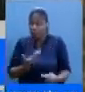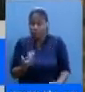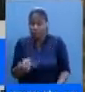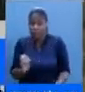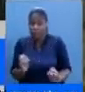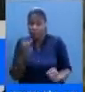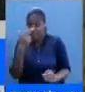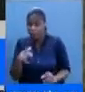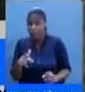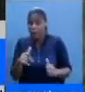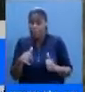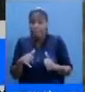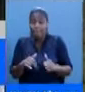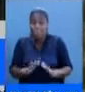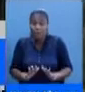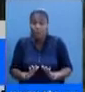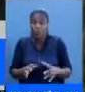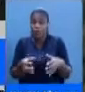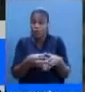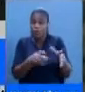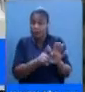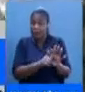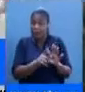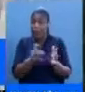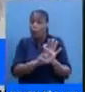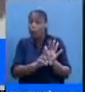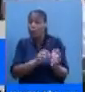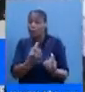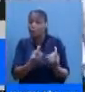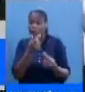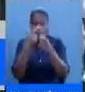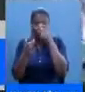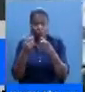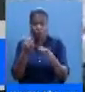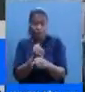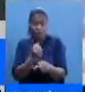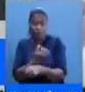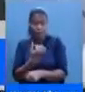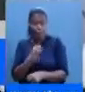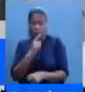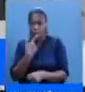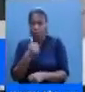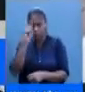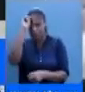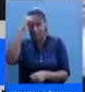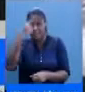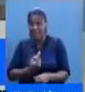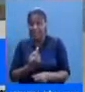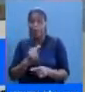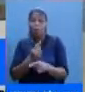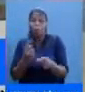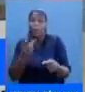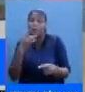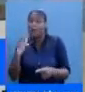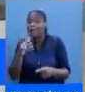não ter direito à pensão. Portanto, as convenções destinam-se a regular todos esses aspectos, destinam-se a que os trabalhadores não sejam prejudicados pelo facto de migrarem.